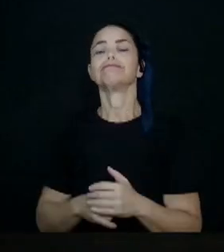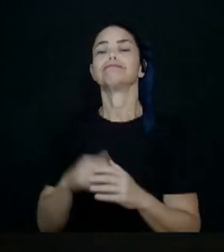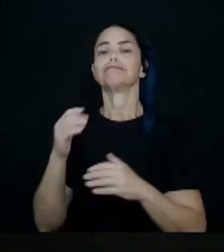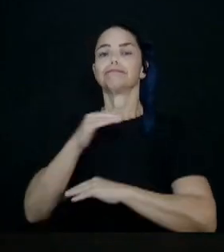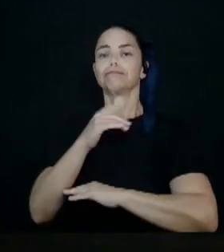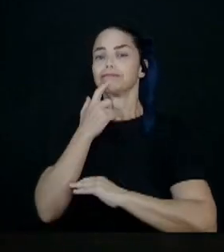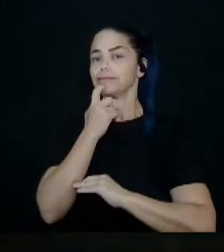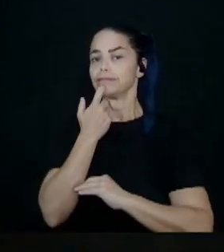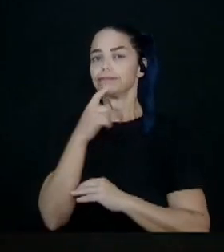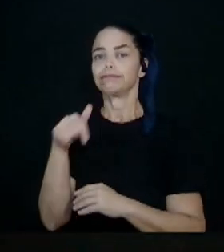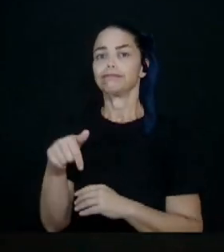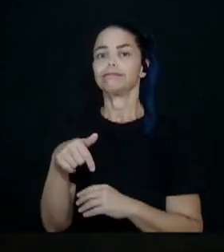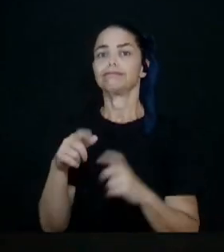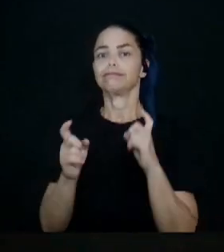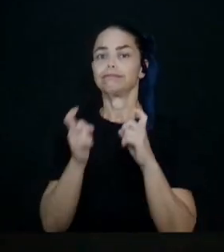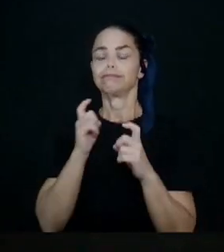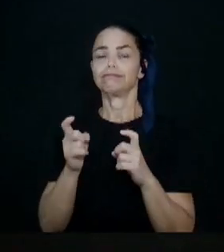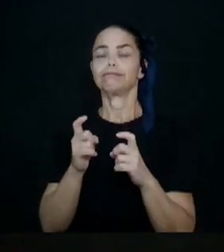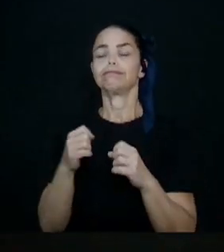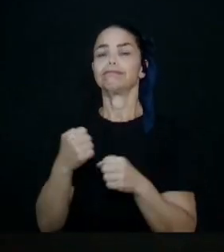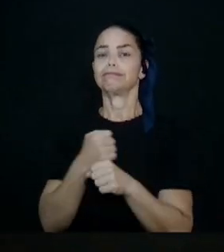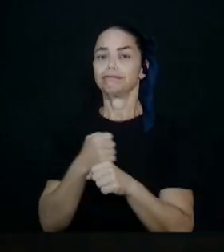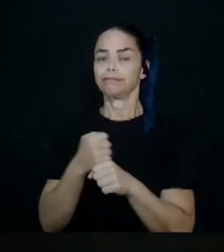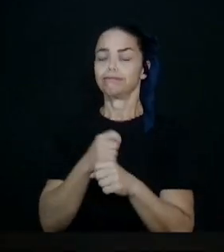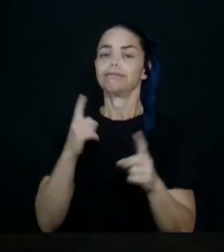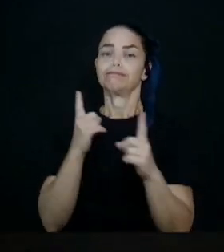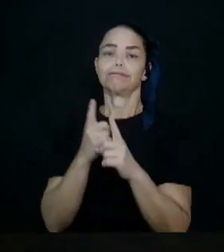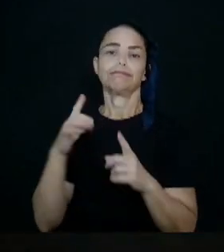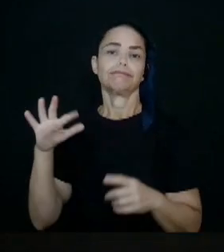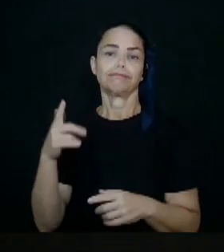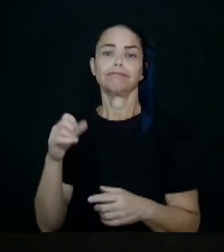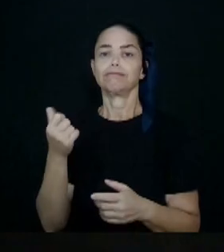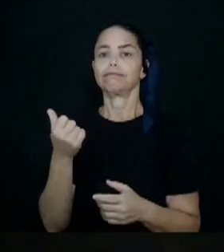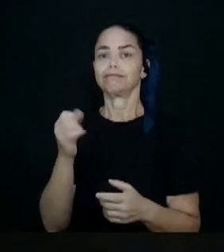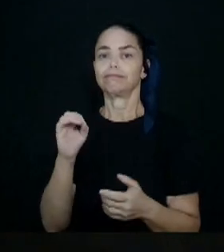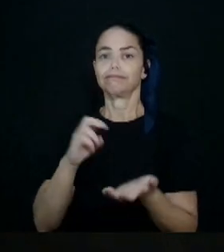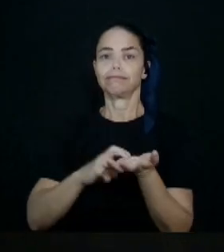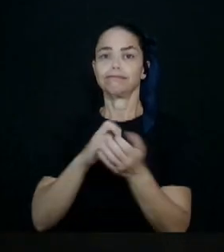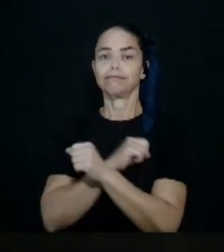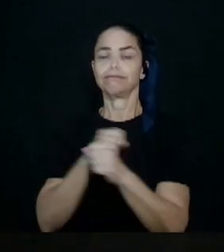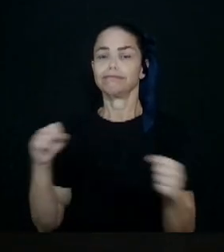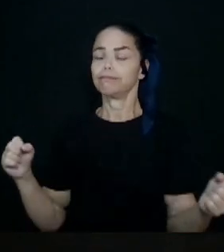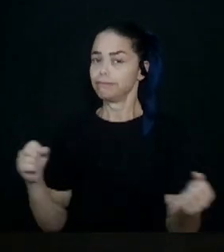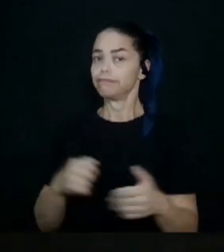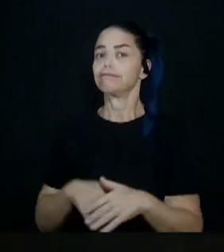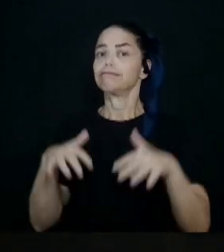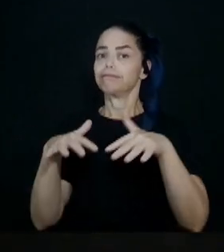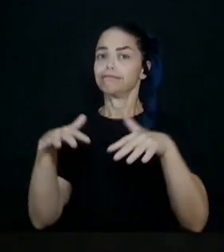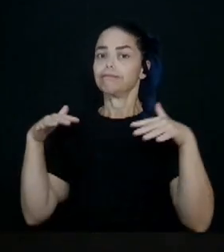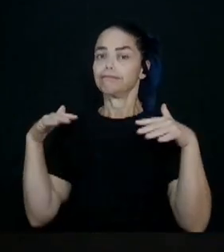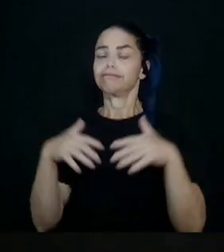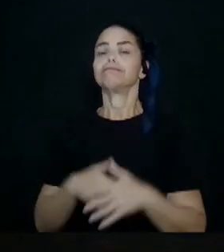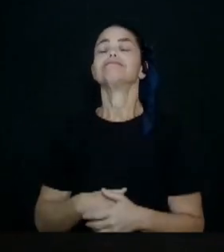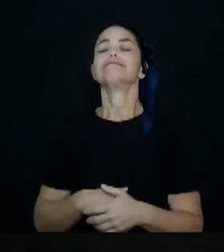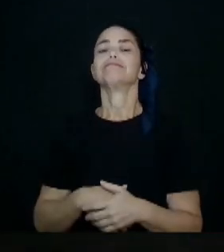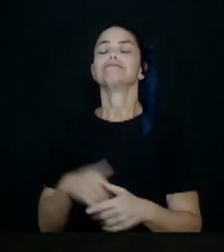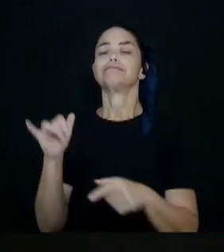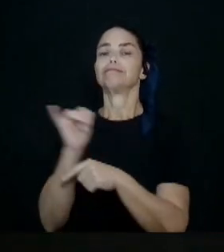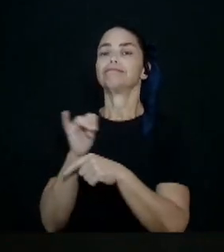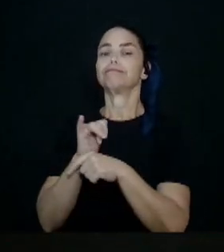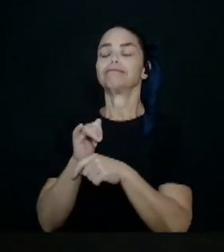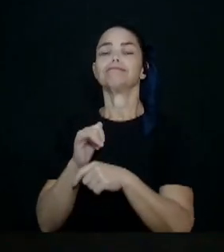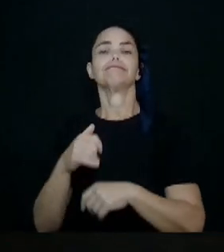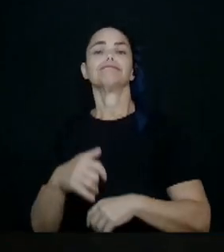7ª reunião do ano. O encontro acontece às 10 da manhã no plenário José Maria Matosinho, com transmissão ao vivo aqui pela TV